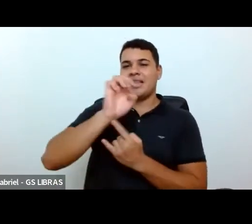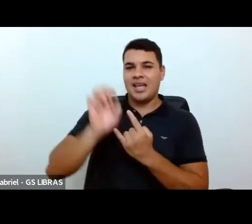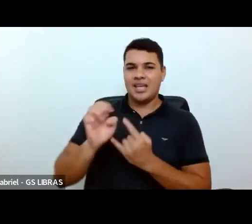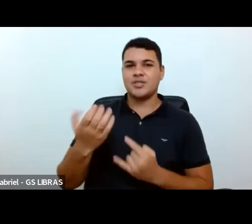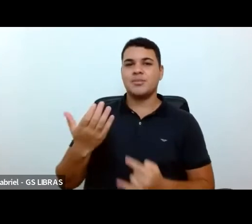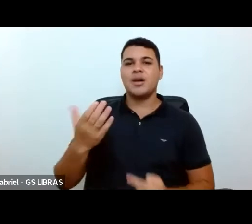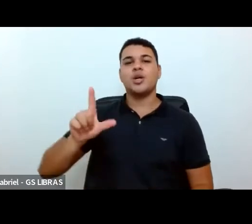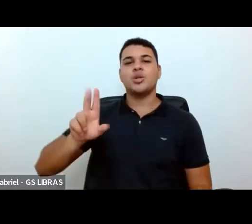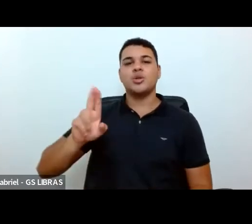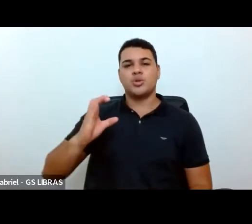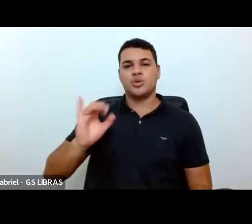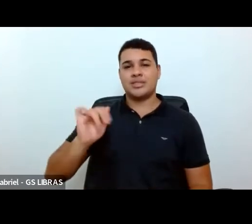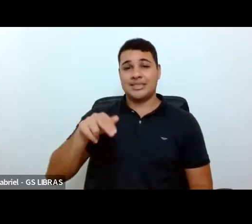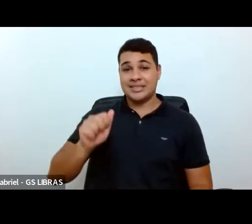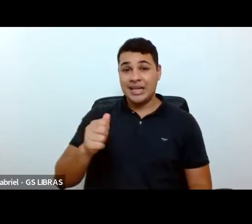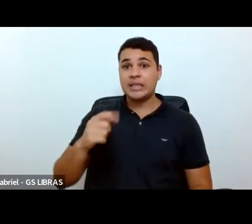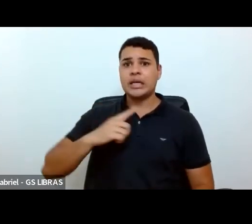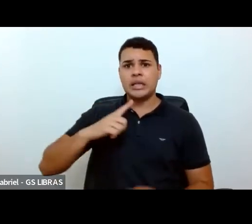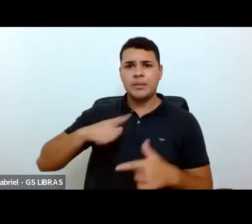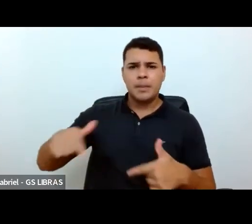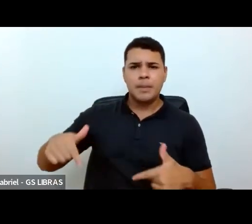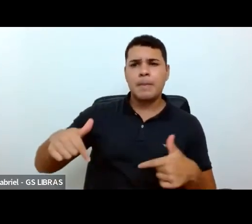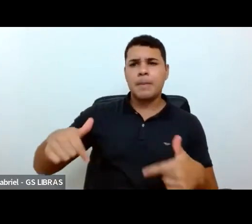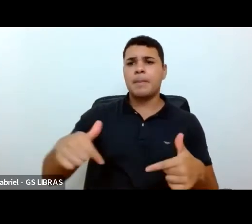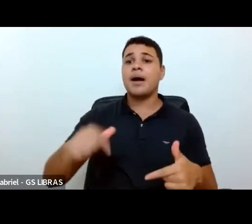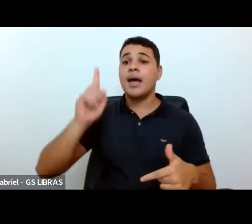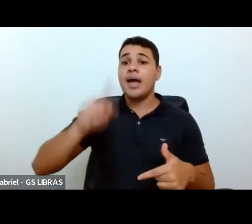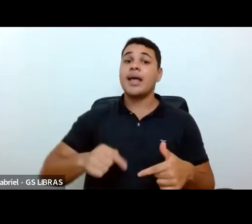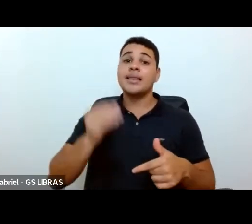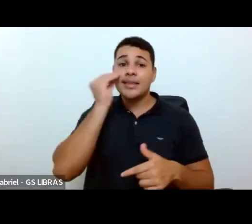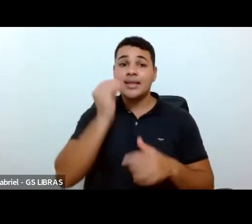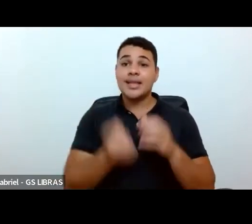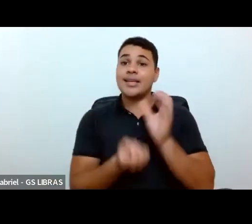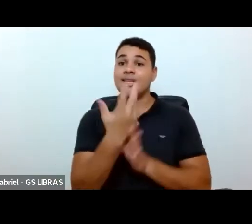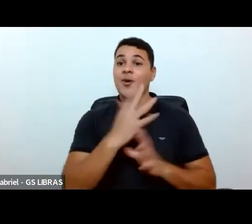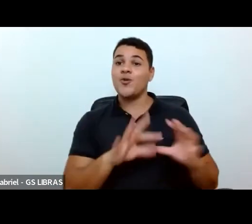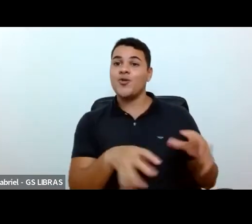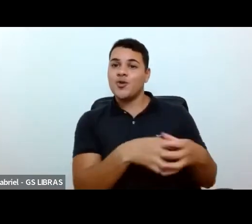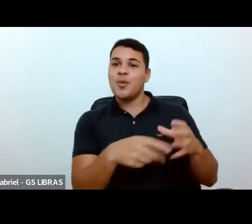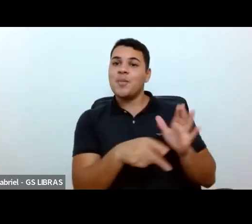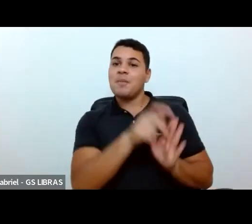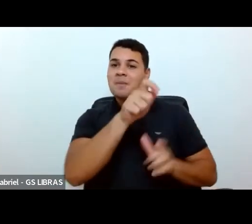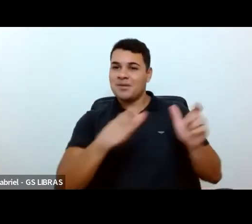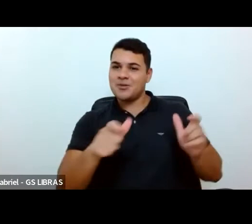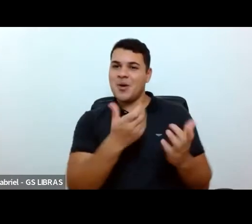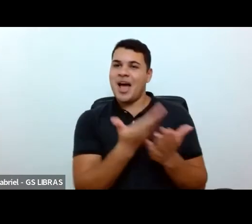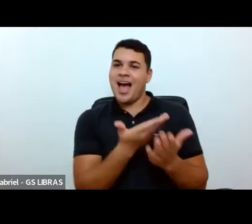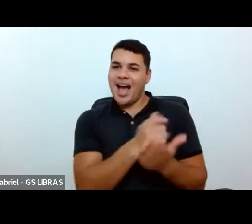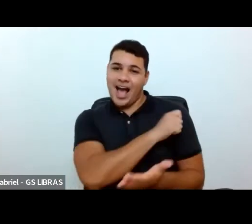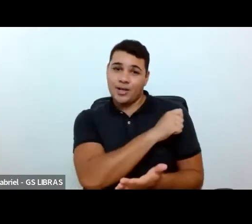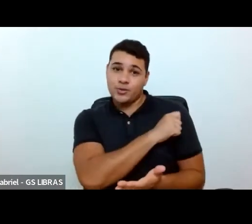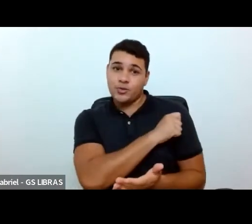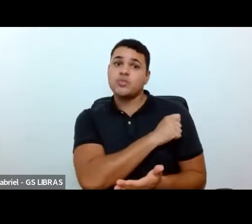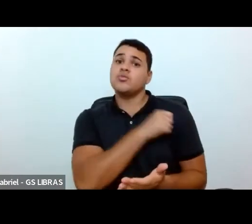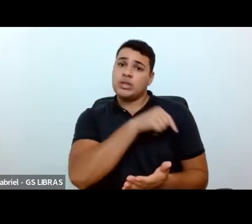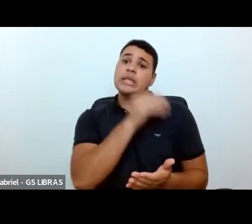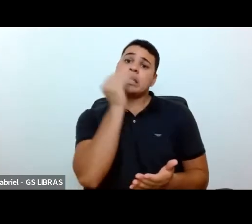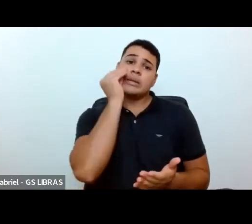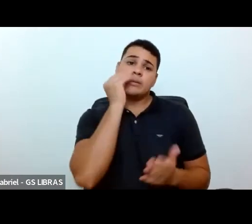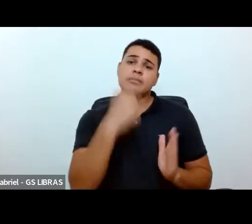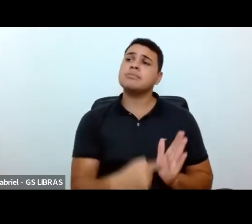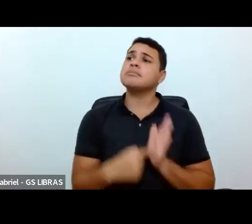estado muito próxima, né? Em que um grupo de coletivo de estudantes, trabalhadores da Fiocruz, pôs para a pauta da direção, que deveria entrar